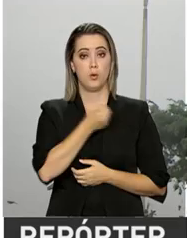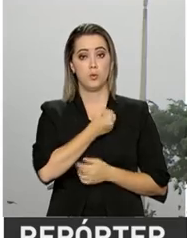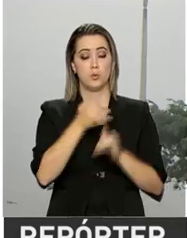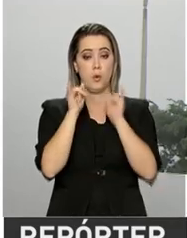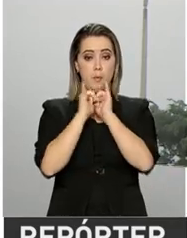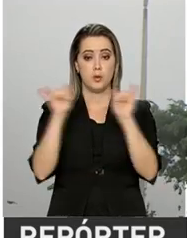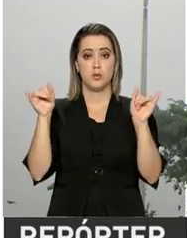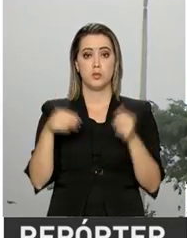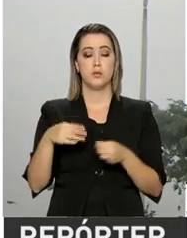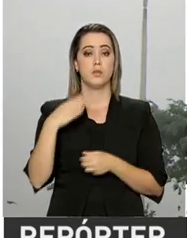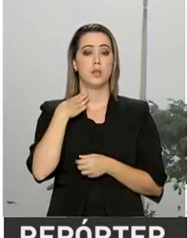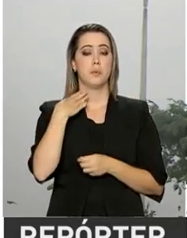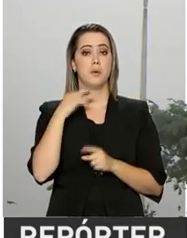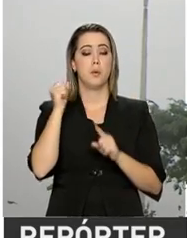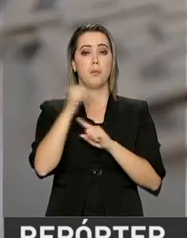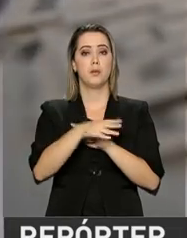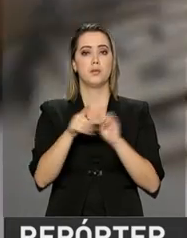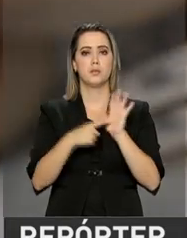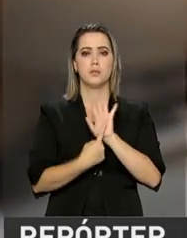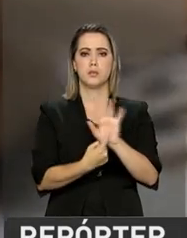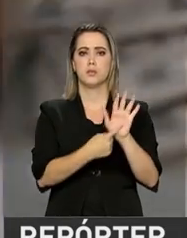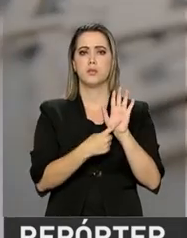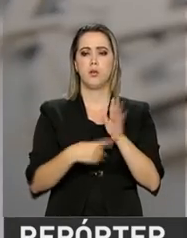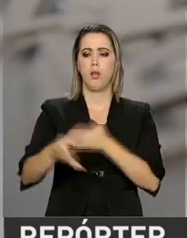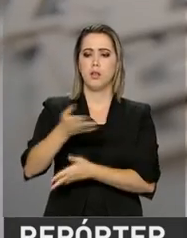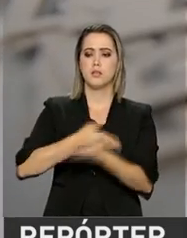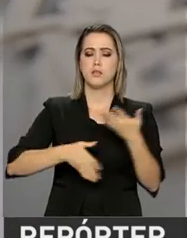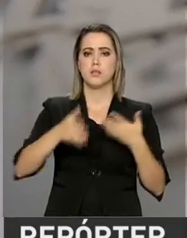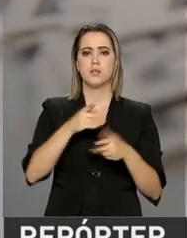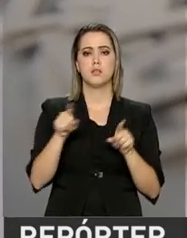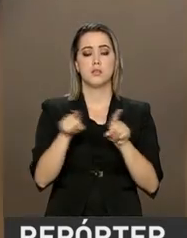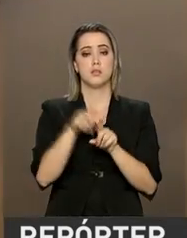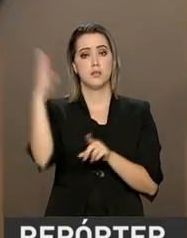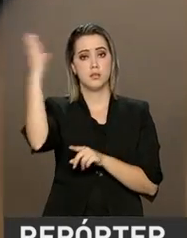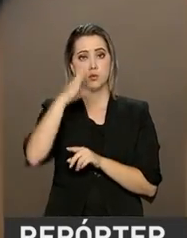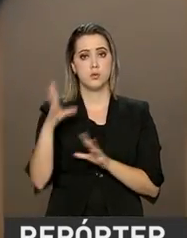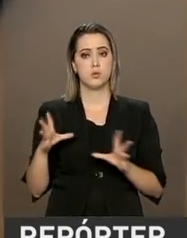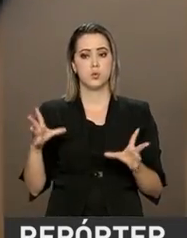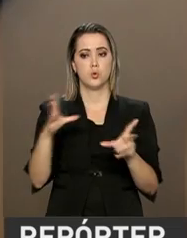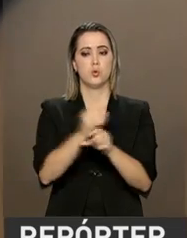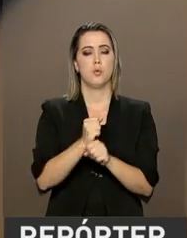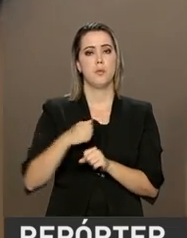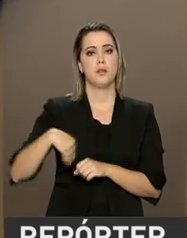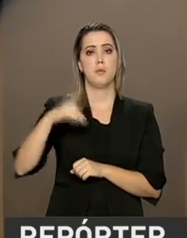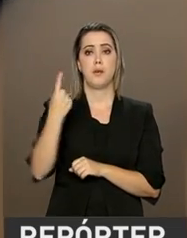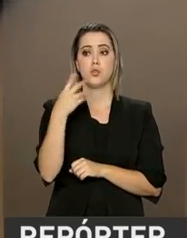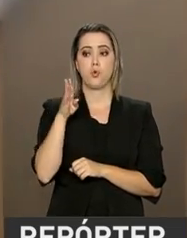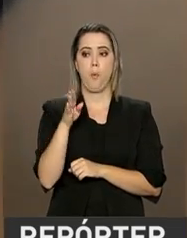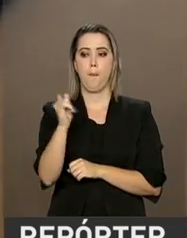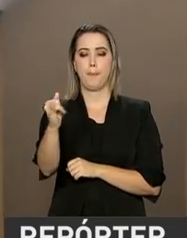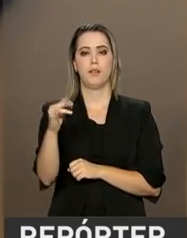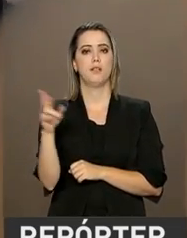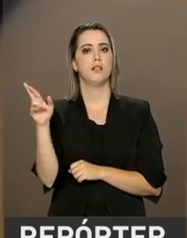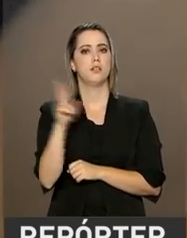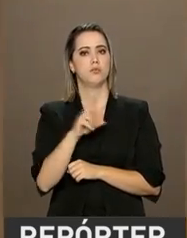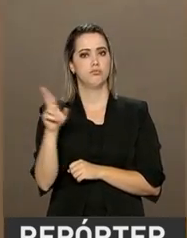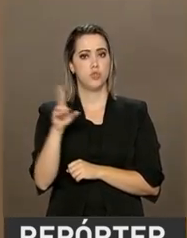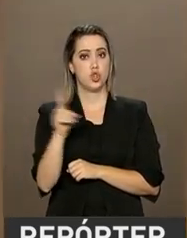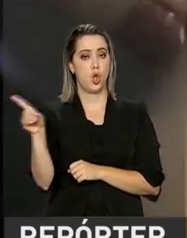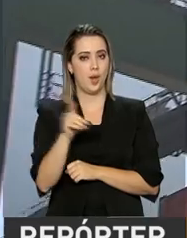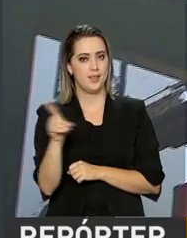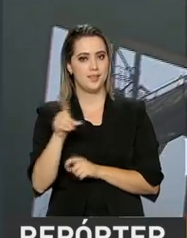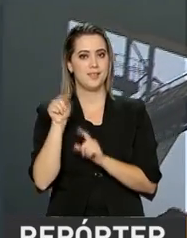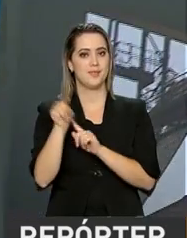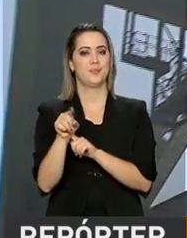divulgados pelo banco central mostram que as transações correntes do Brasil somaram mais de 1 bilhão 100 milhões de